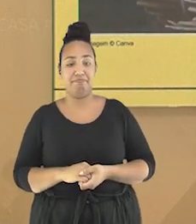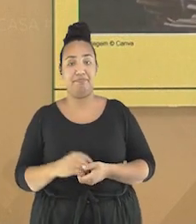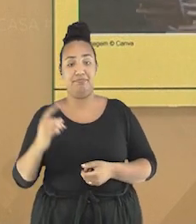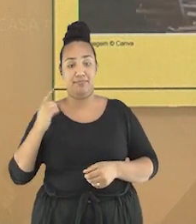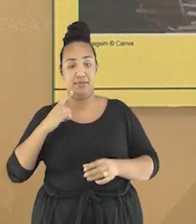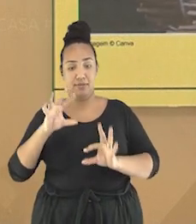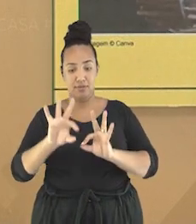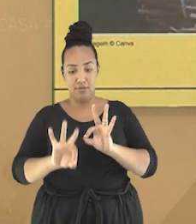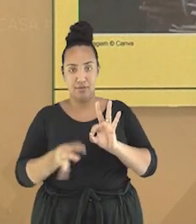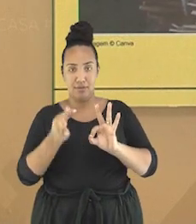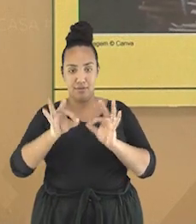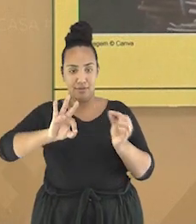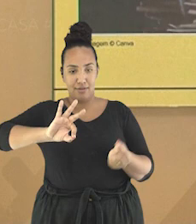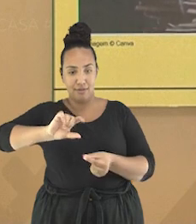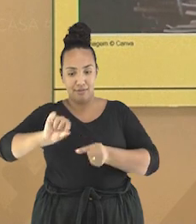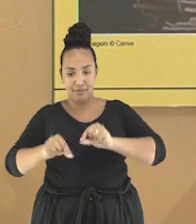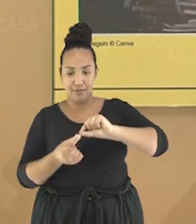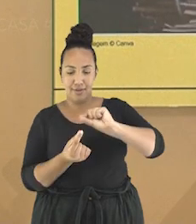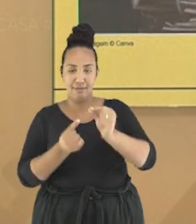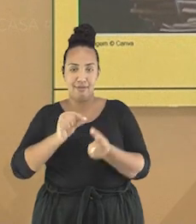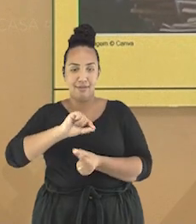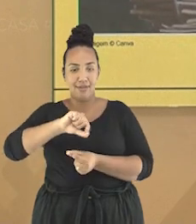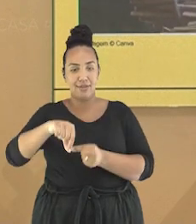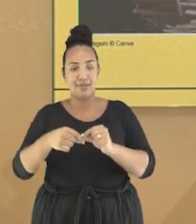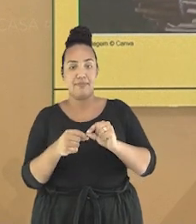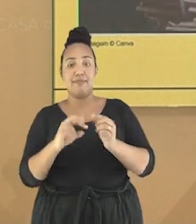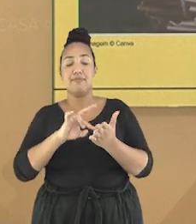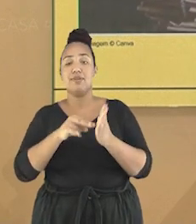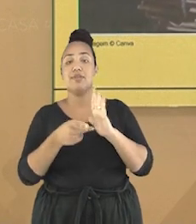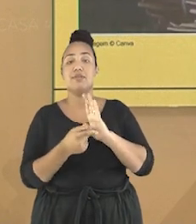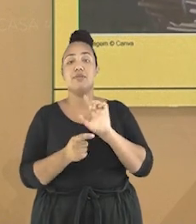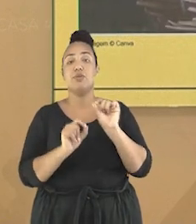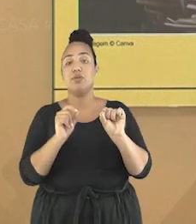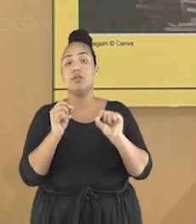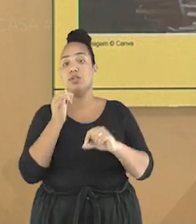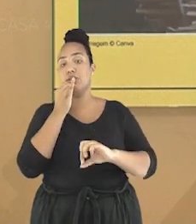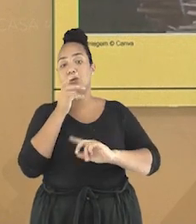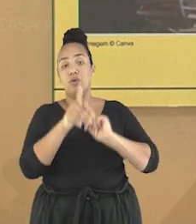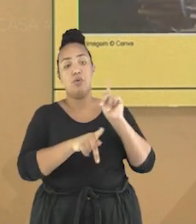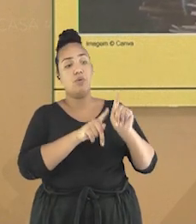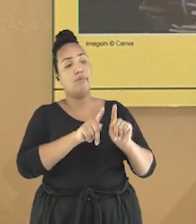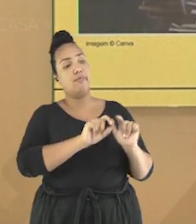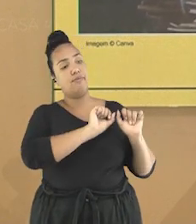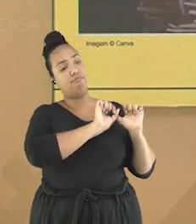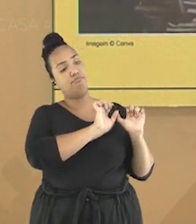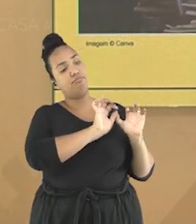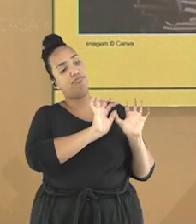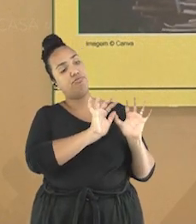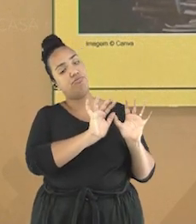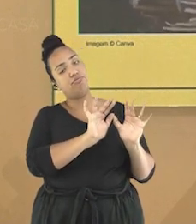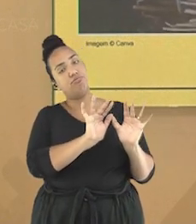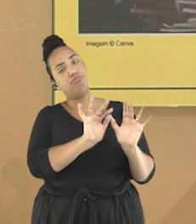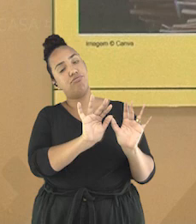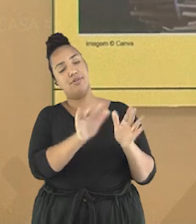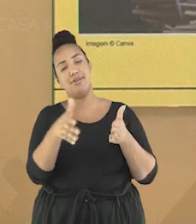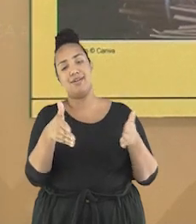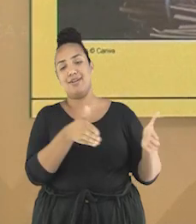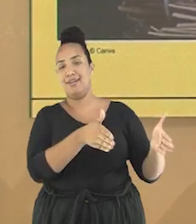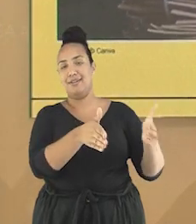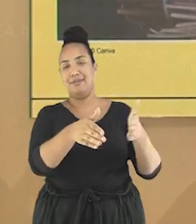os guaranis significa o caminho que esses povos fazem quando visitam ou mudam de